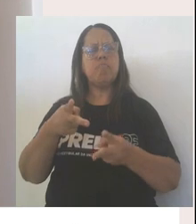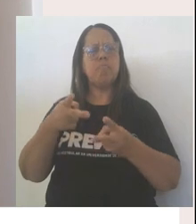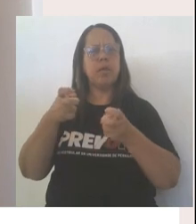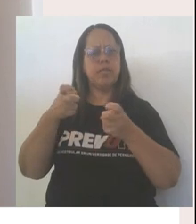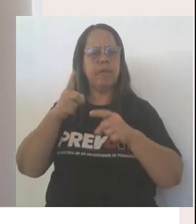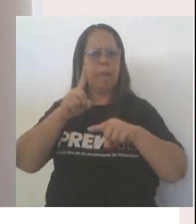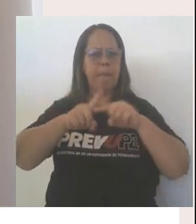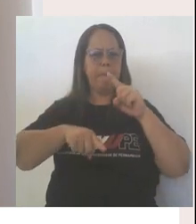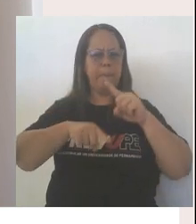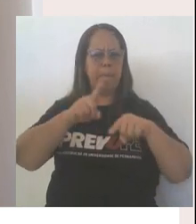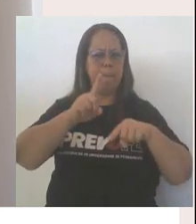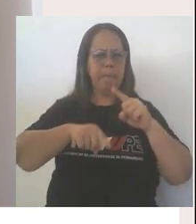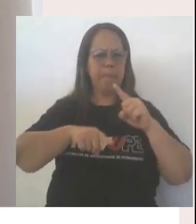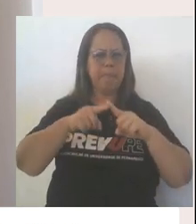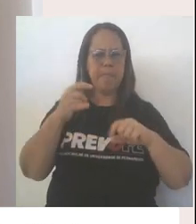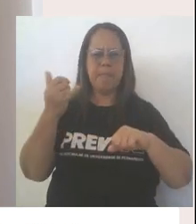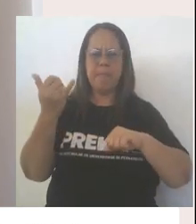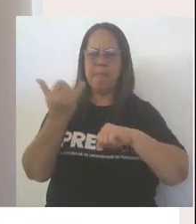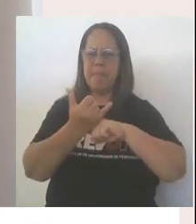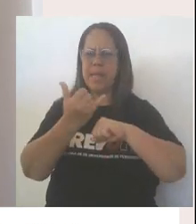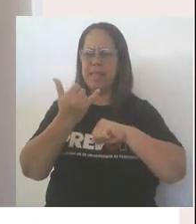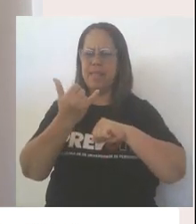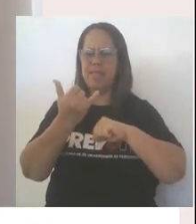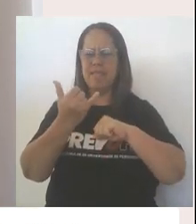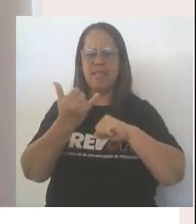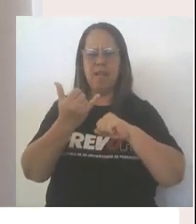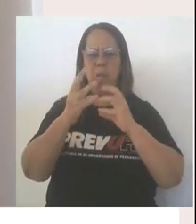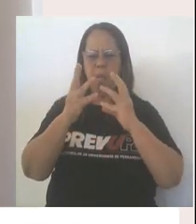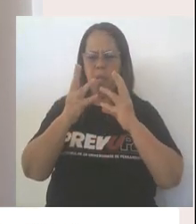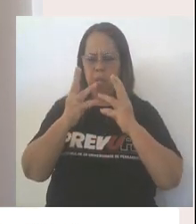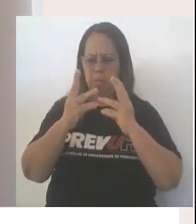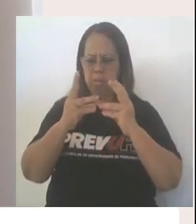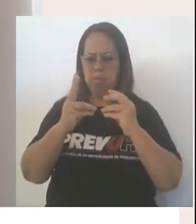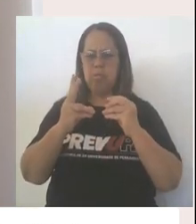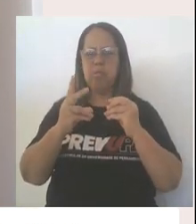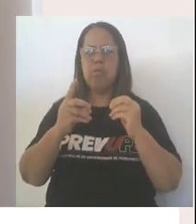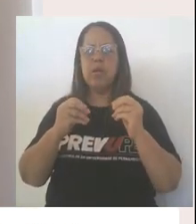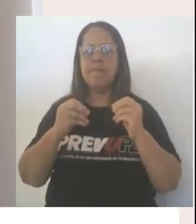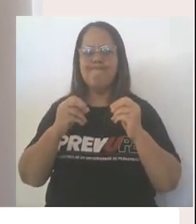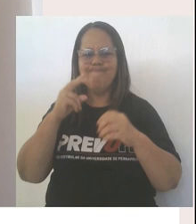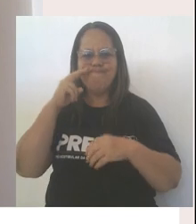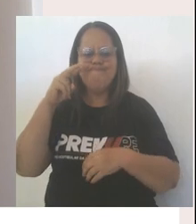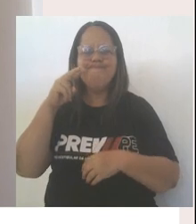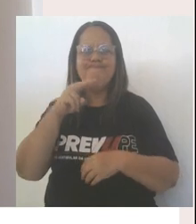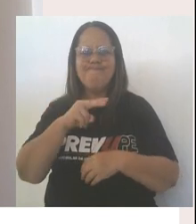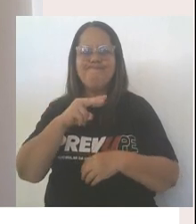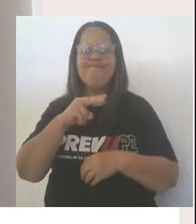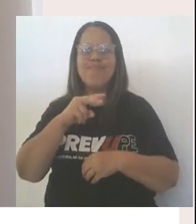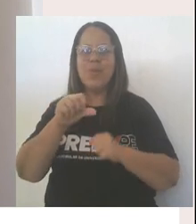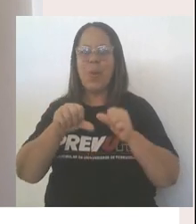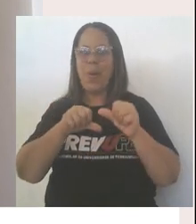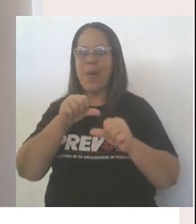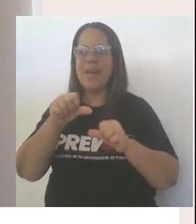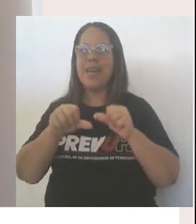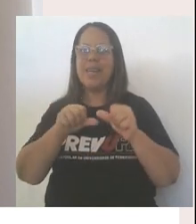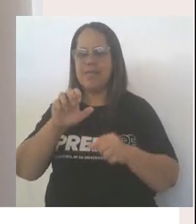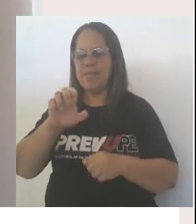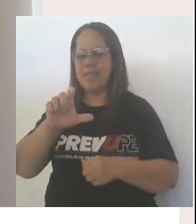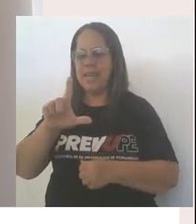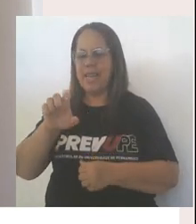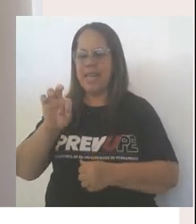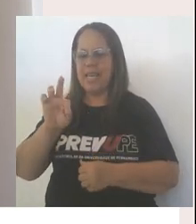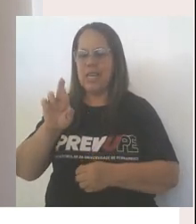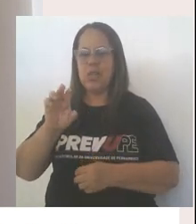de metal enferrujando devido à corrosão, estamos testemunhando uma reação eletroquímica que